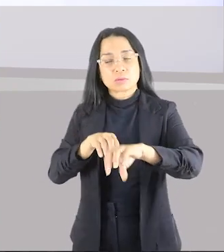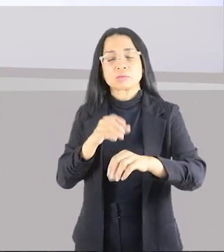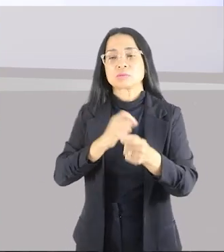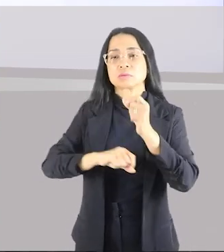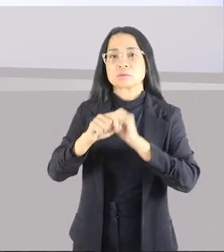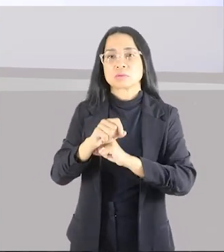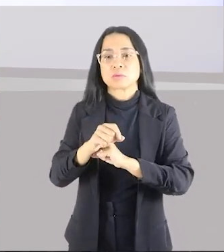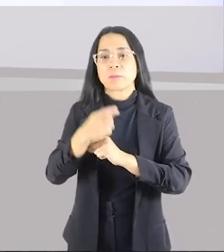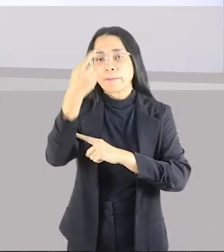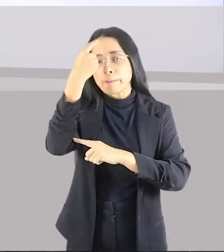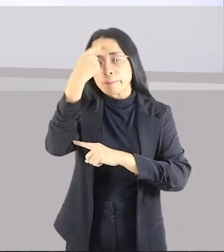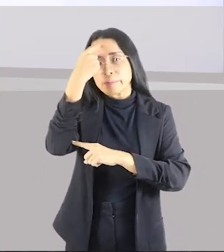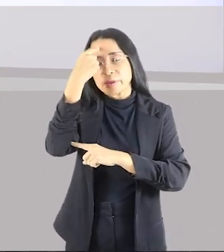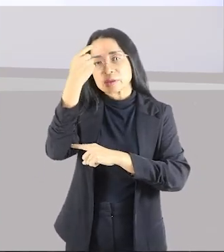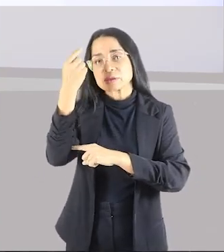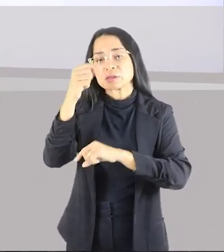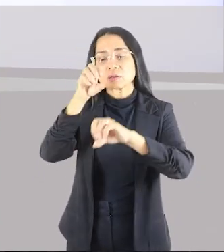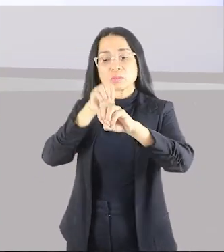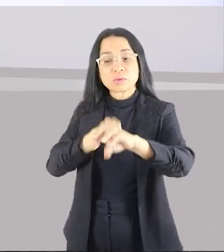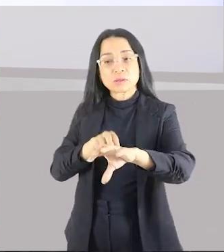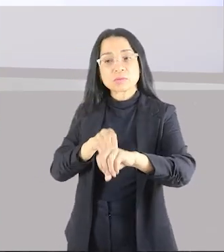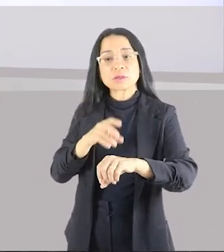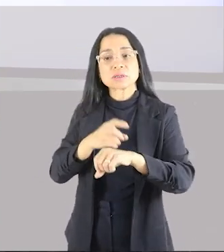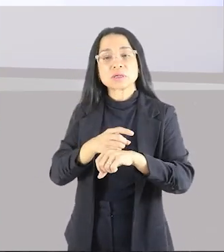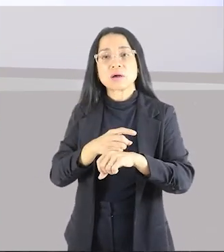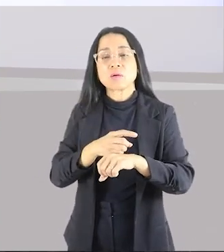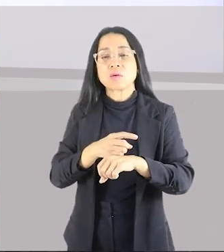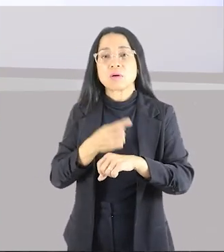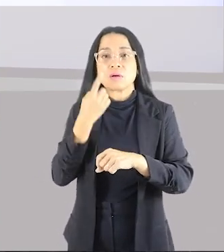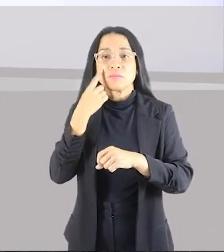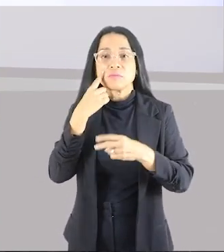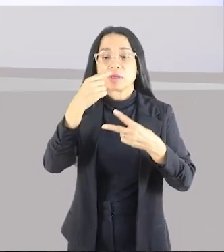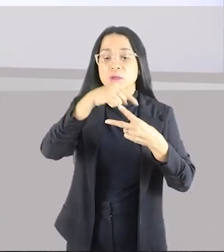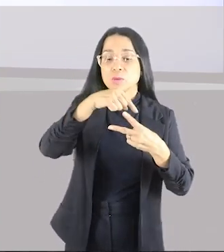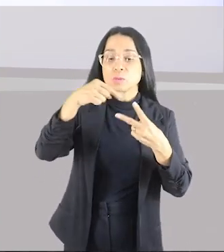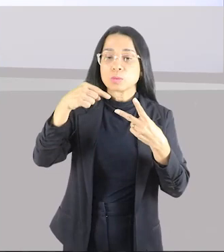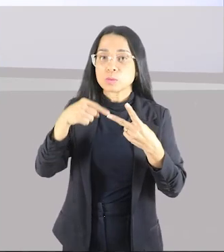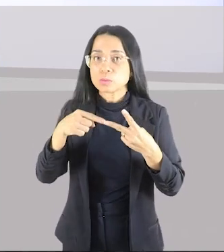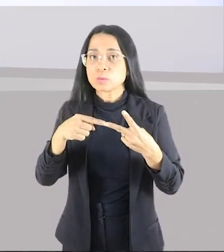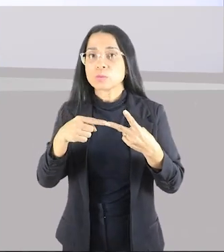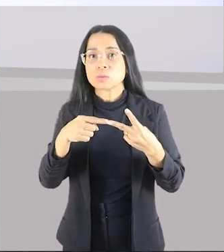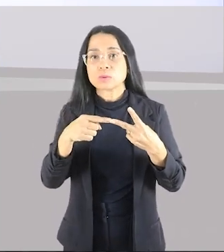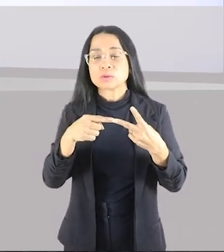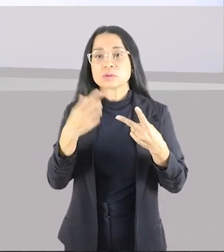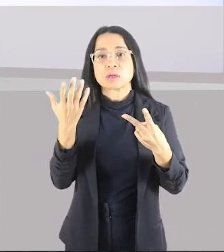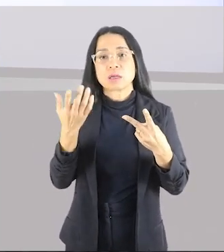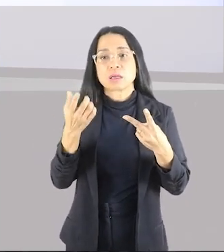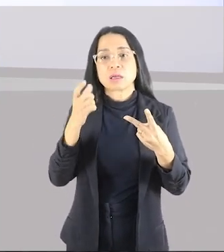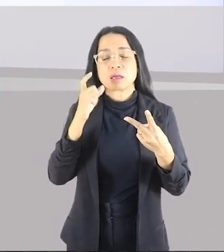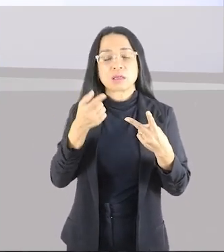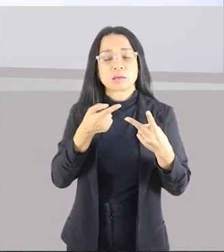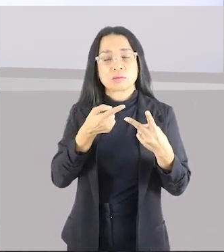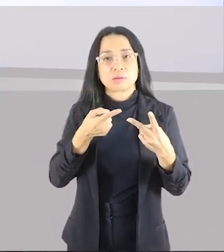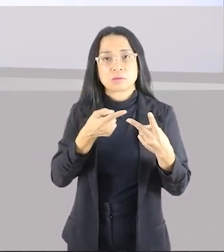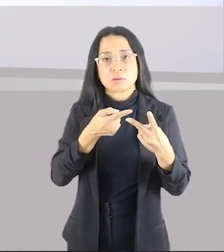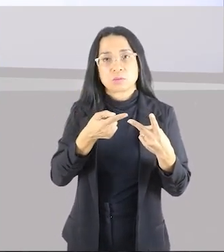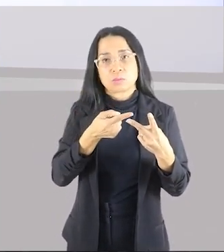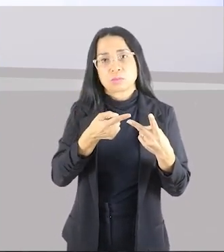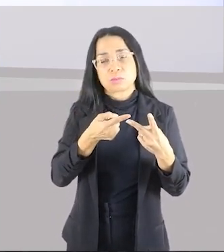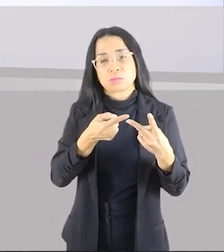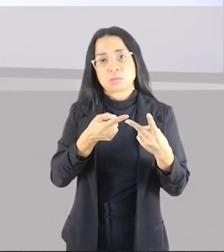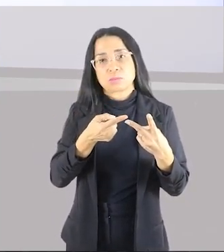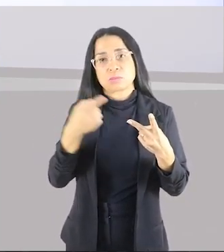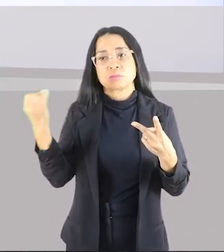gente analisa dois vieses importantes. Uma educação que é chamada de formal, que é a educação estabelecida dentro